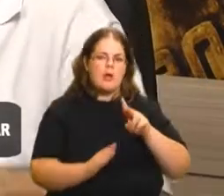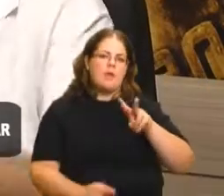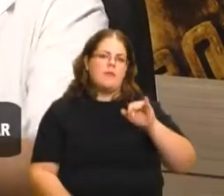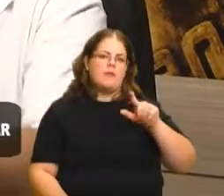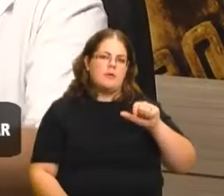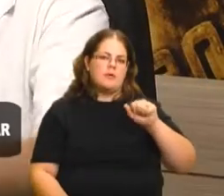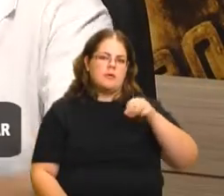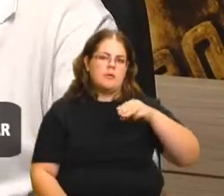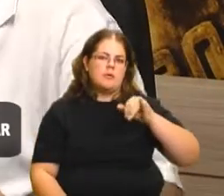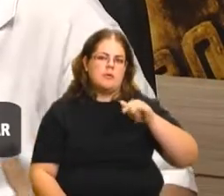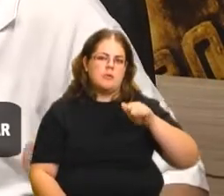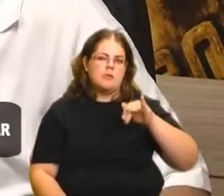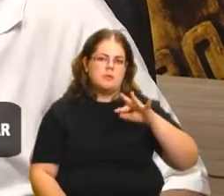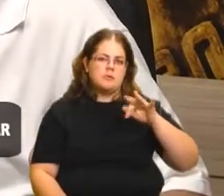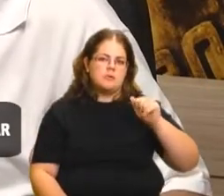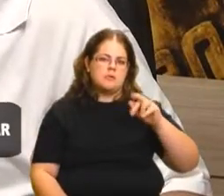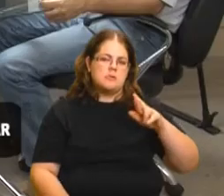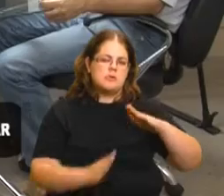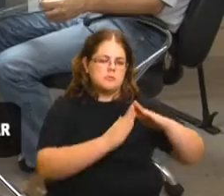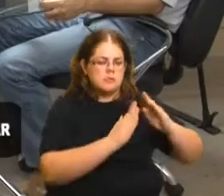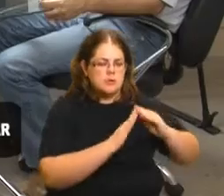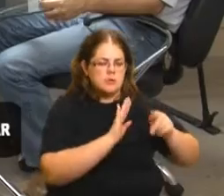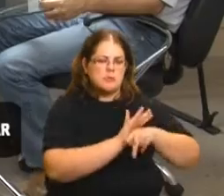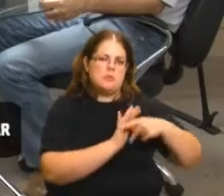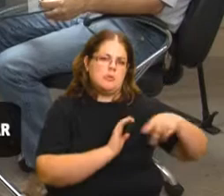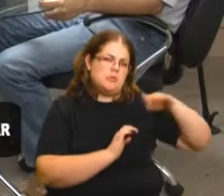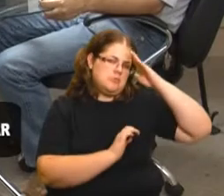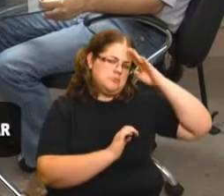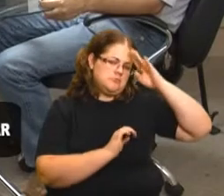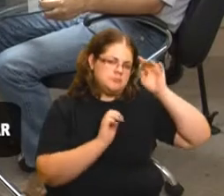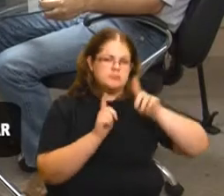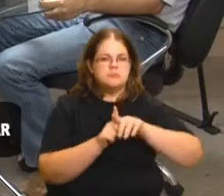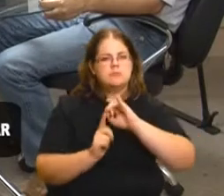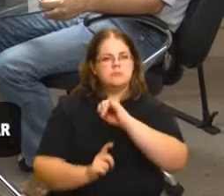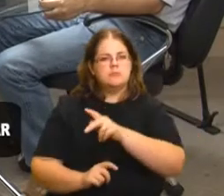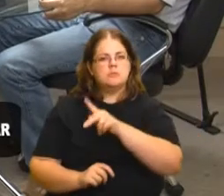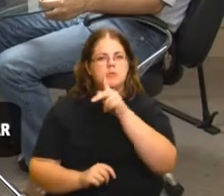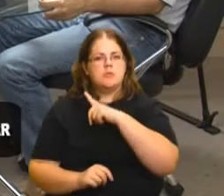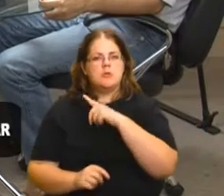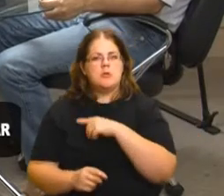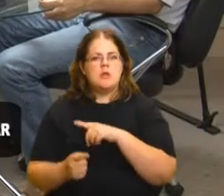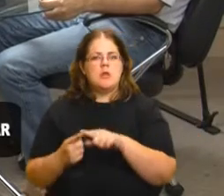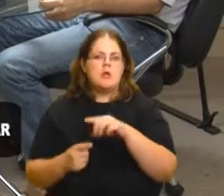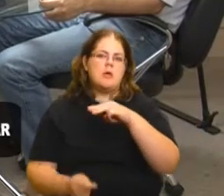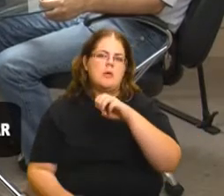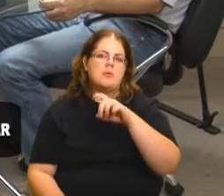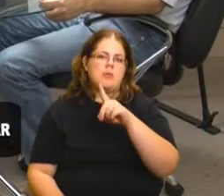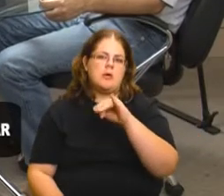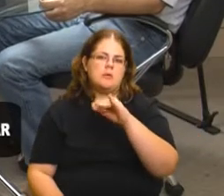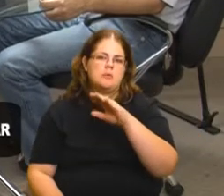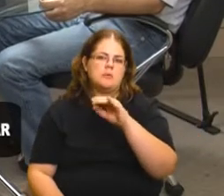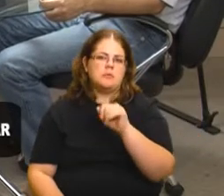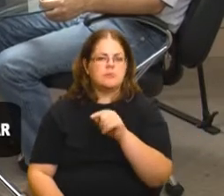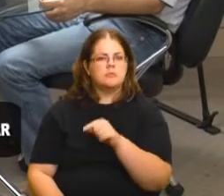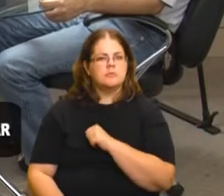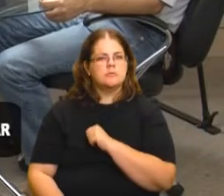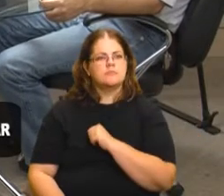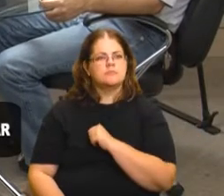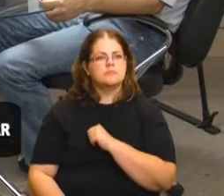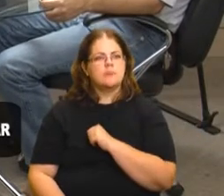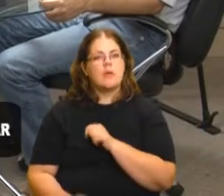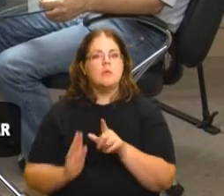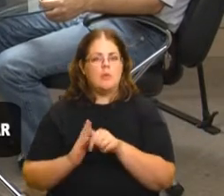que começam a constituir a linha dura e que querem, obviamente, expurgar o Juscelino também. Aí vem Médici. Isso depois